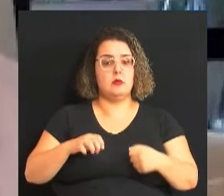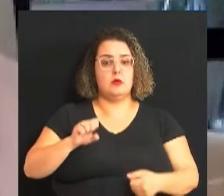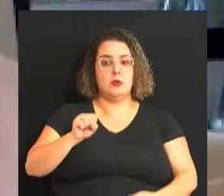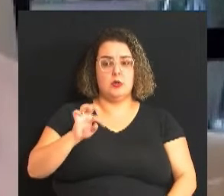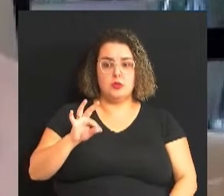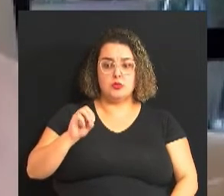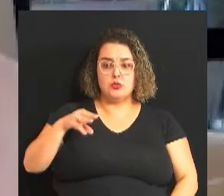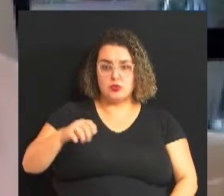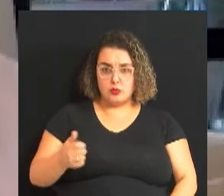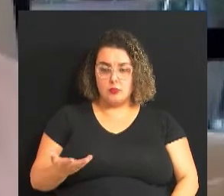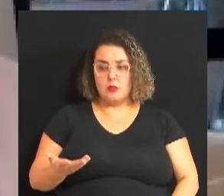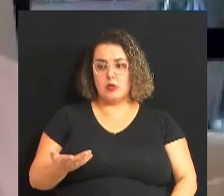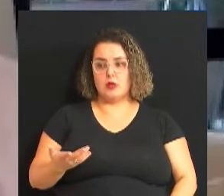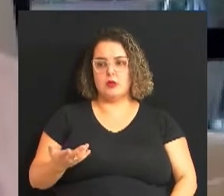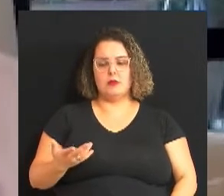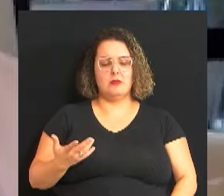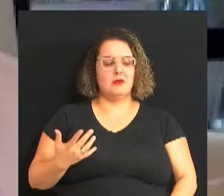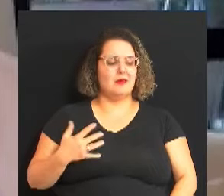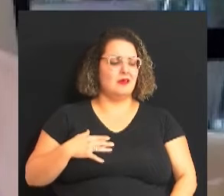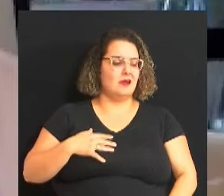Isso geralmente cai como uma